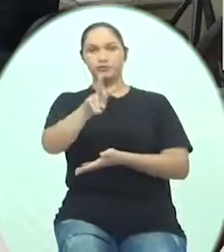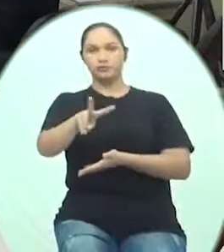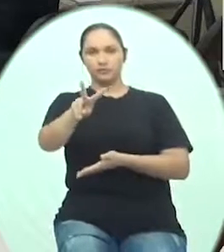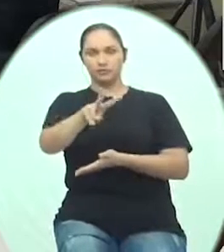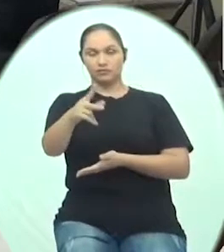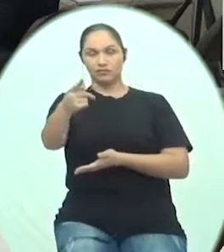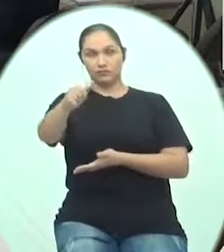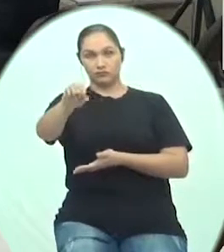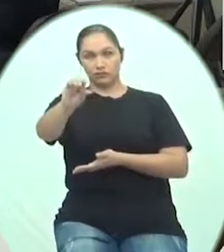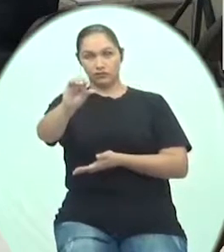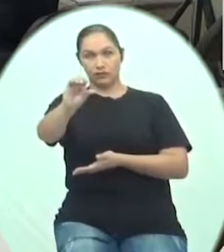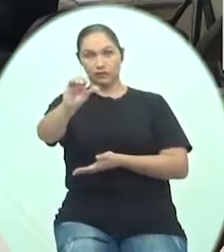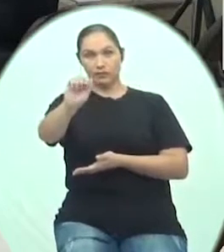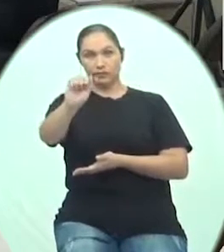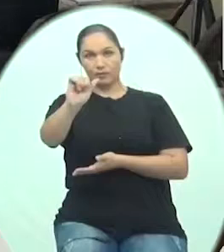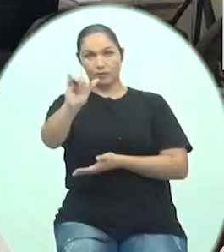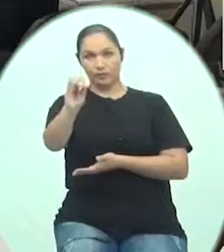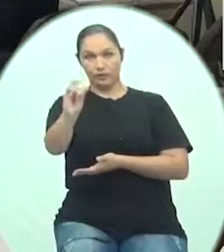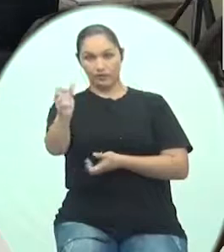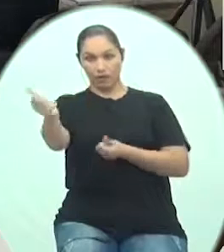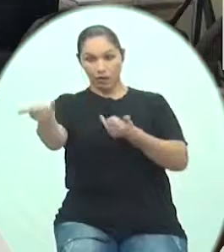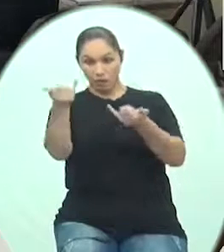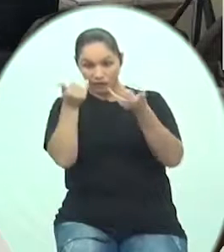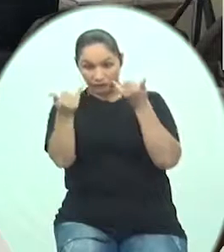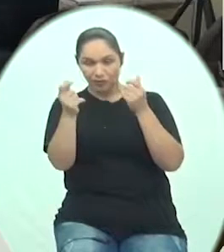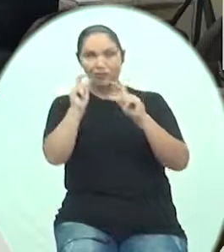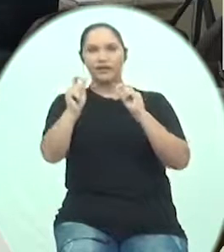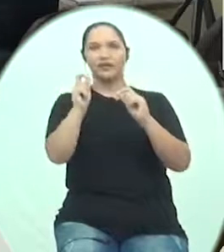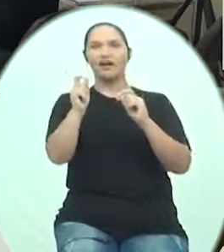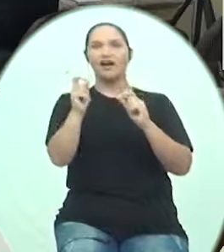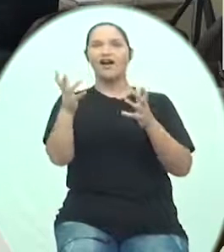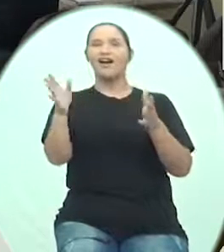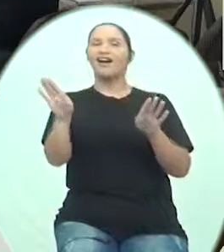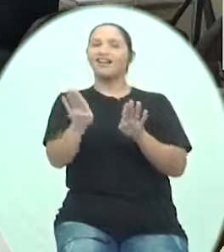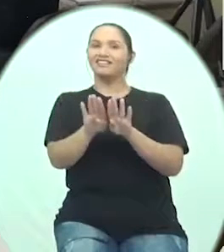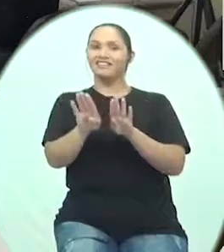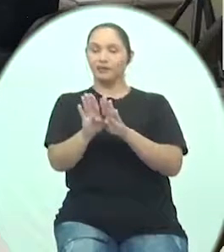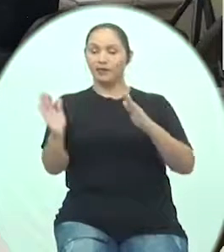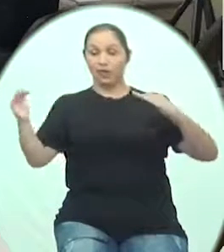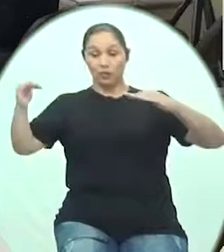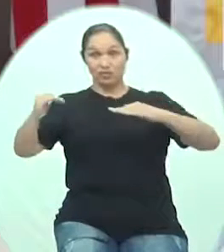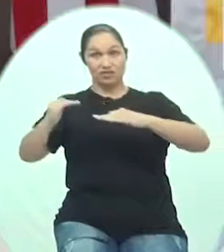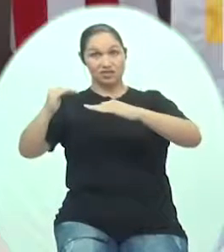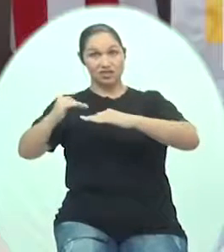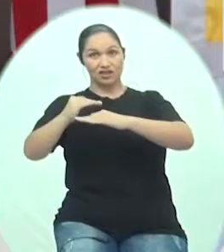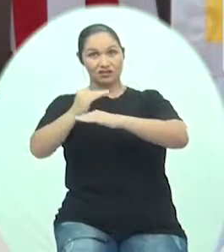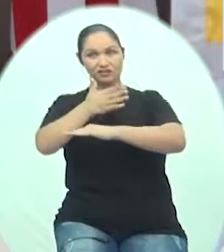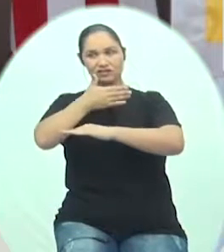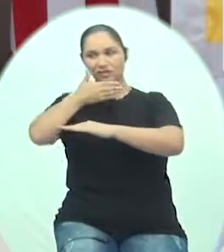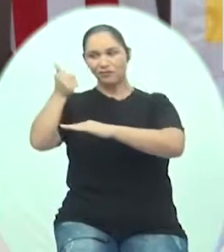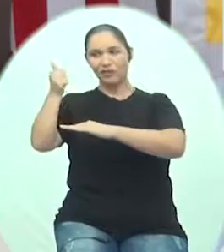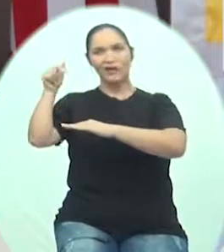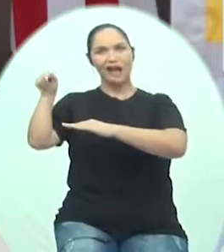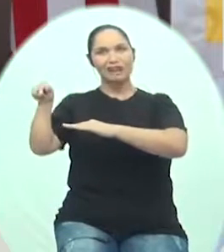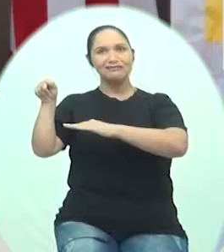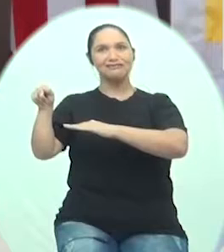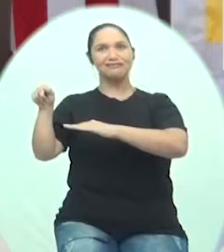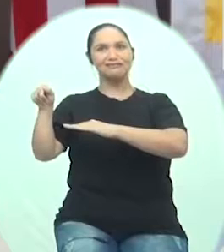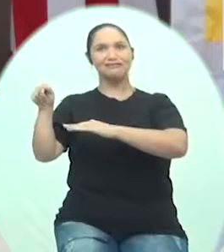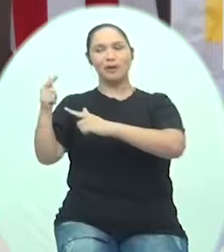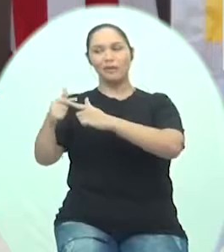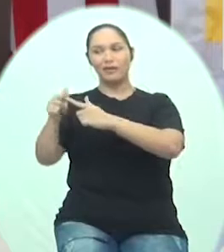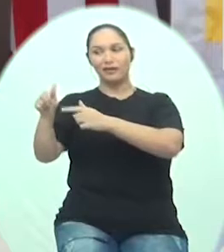da acessibilidade no trânsito a facilidade com que vai desafogar essa parte aqui do hospital São José Hospital